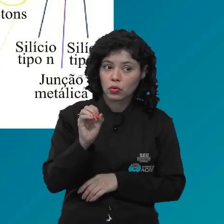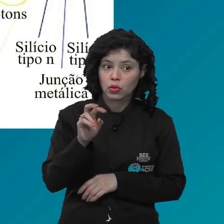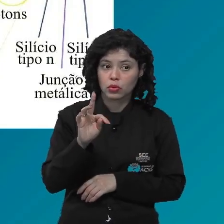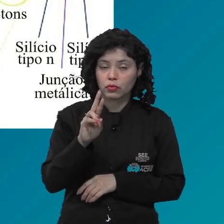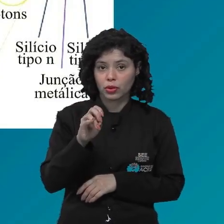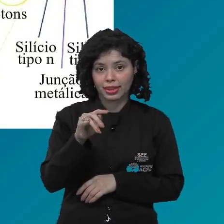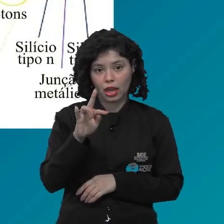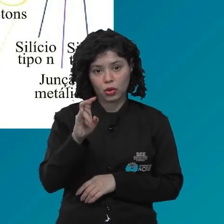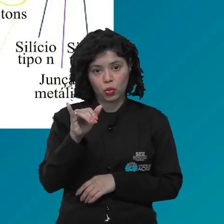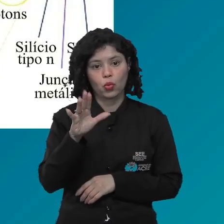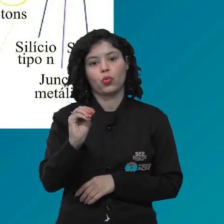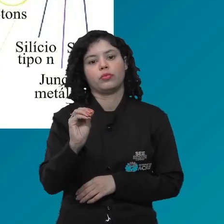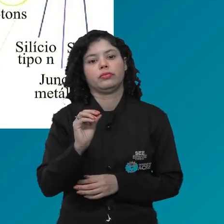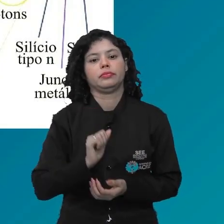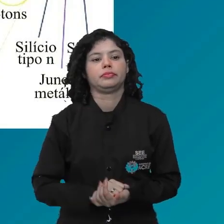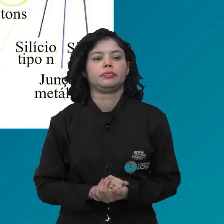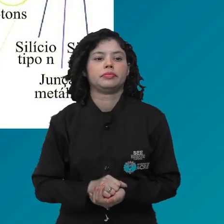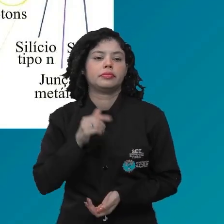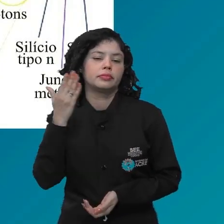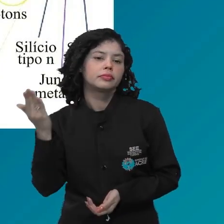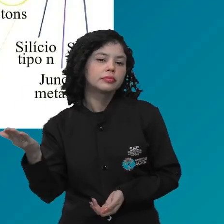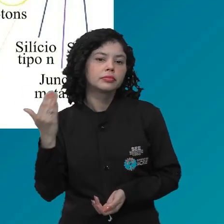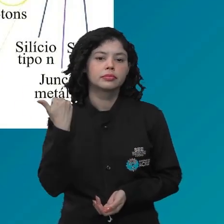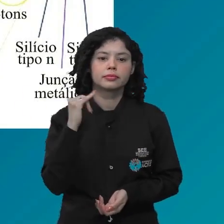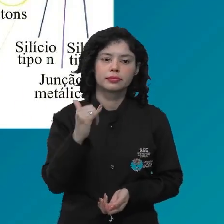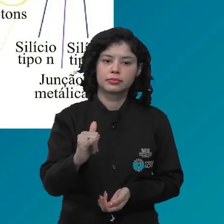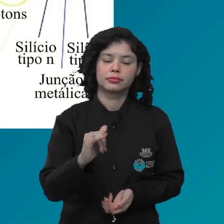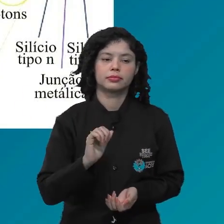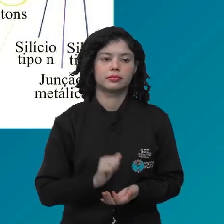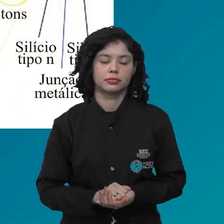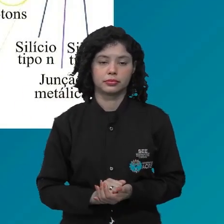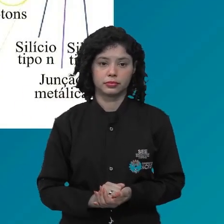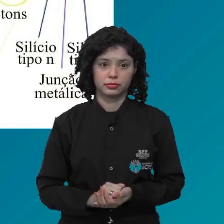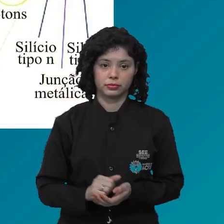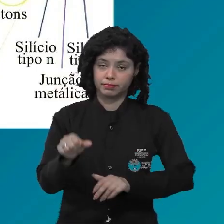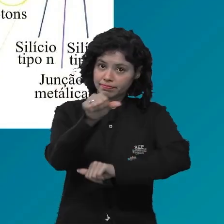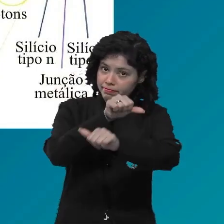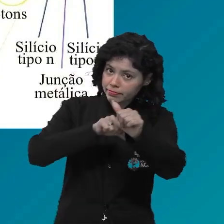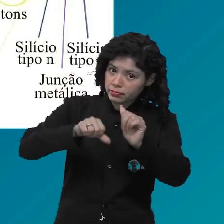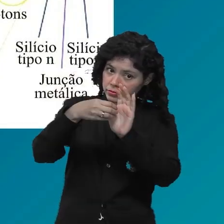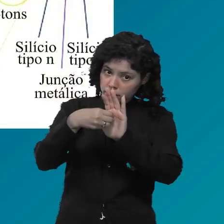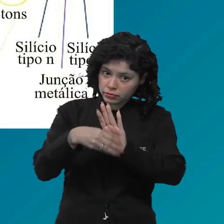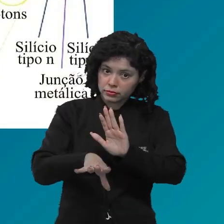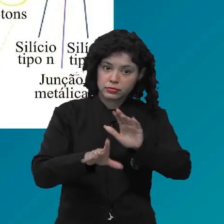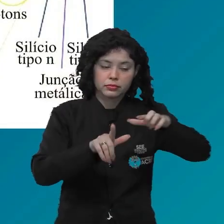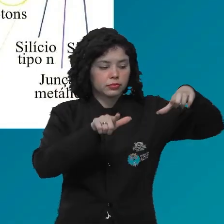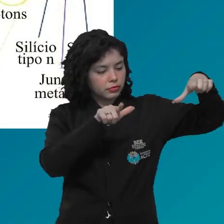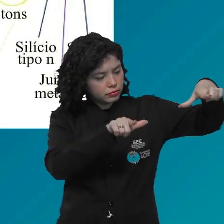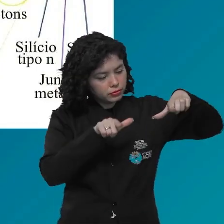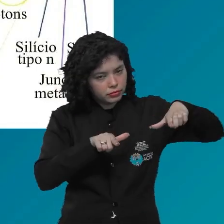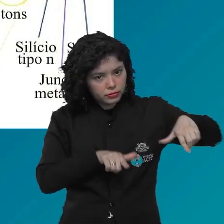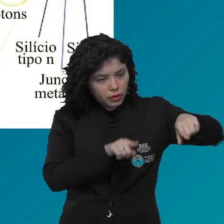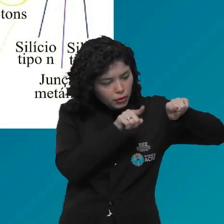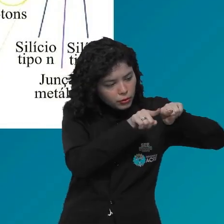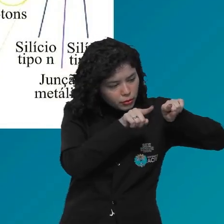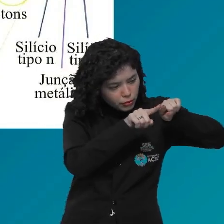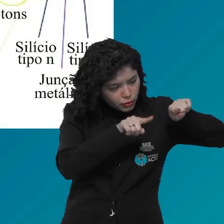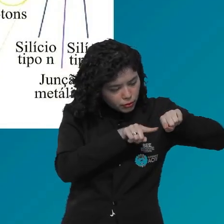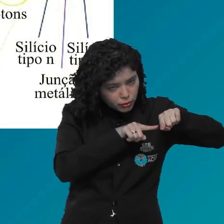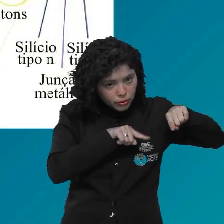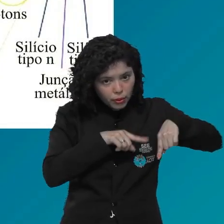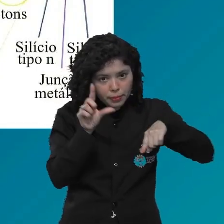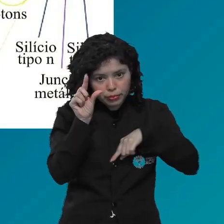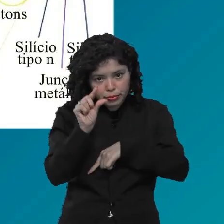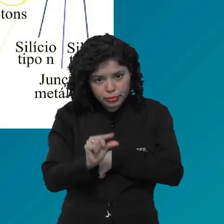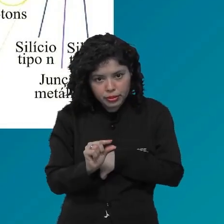efeito fotovoltaico. Então, aqui a energia dos fótons da luz, ela vai ser transferida ali para os elétrons. Então, a gente tem aqui a luz solar,